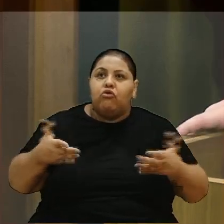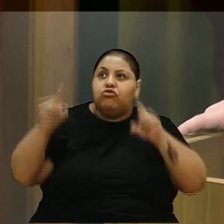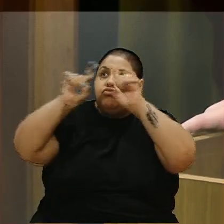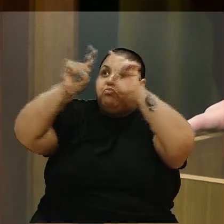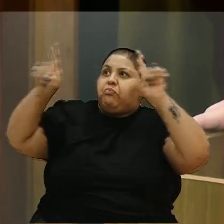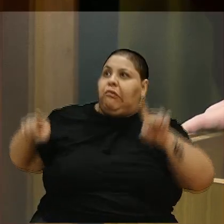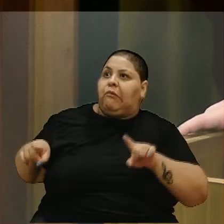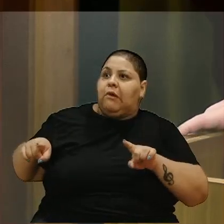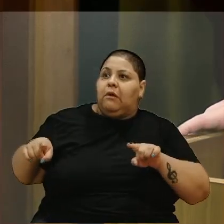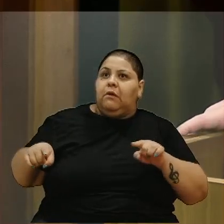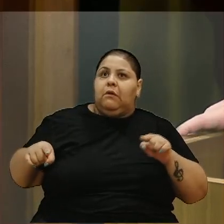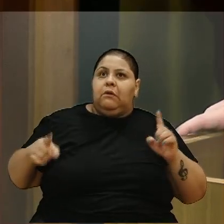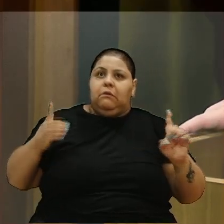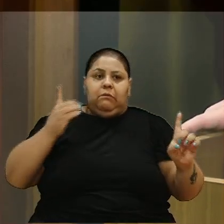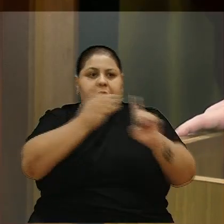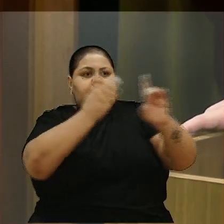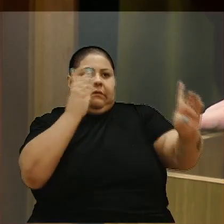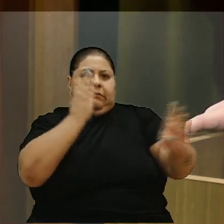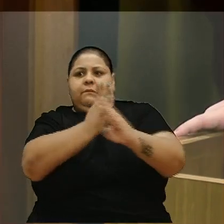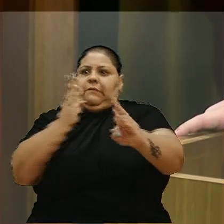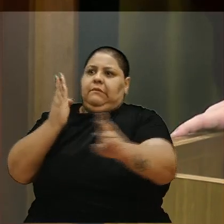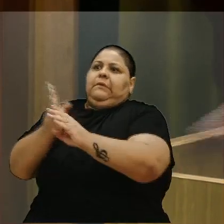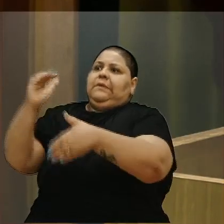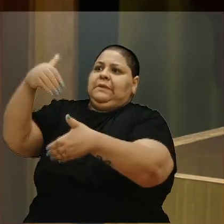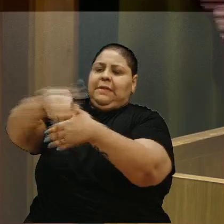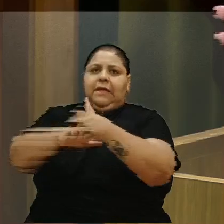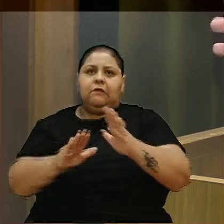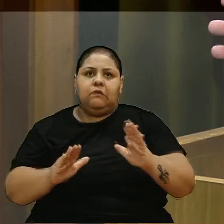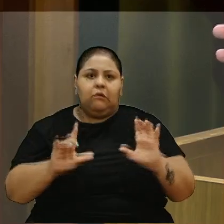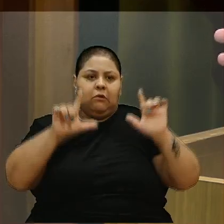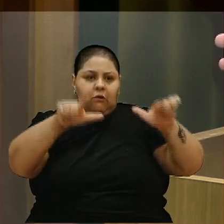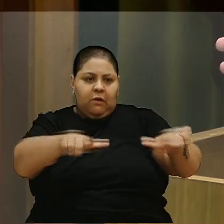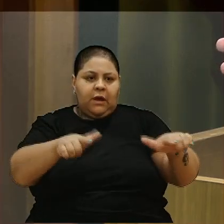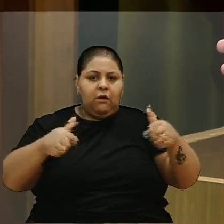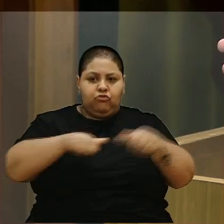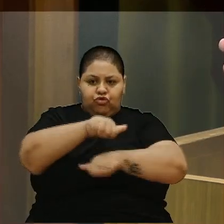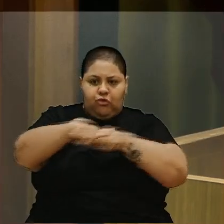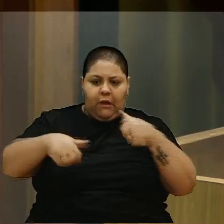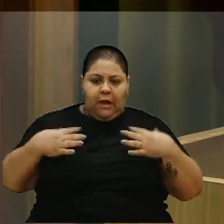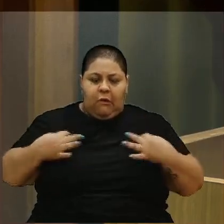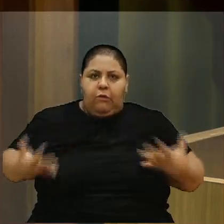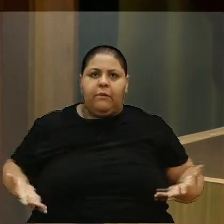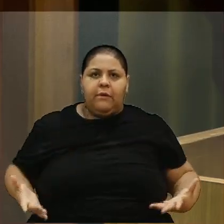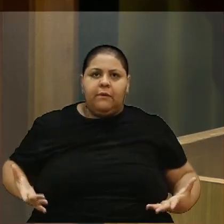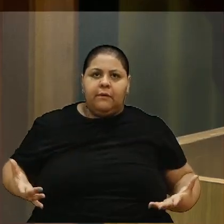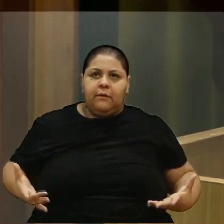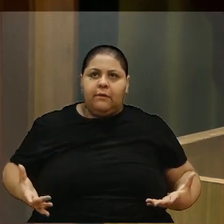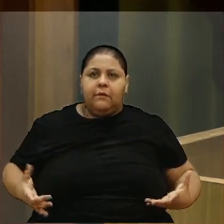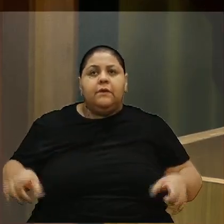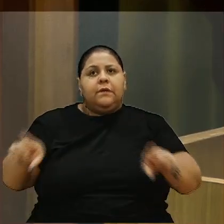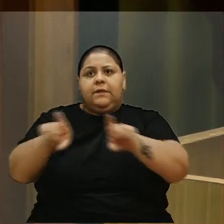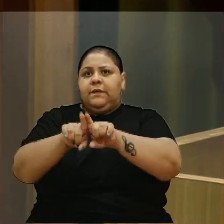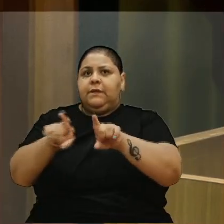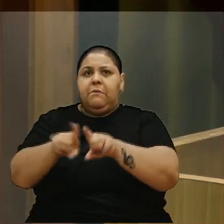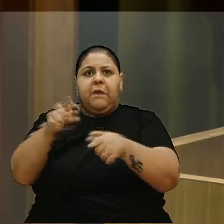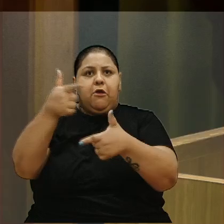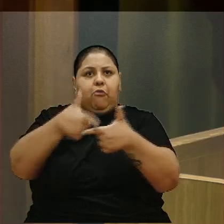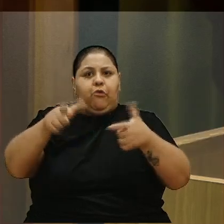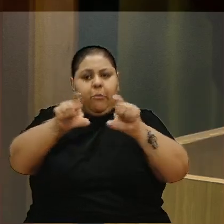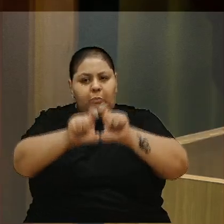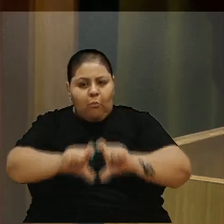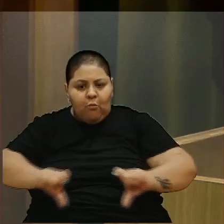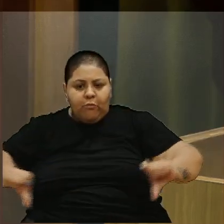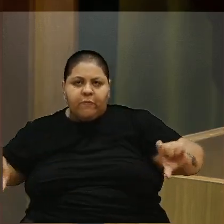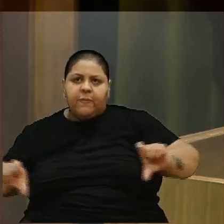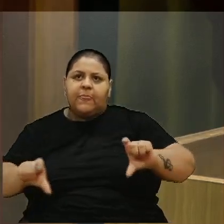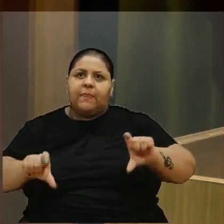dentro do vestiário. Não tem condições. Tirando a infiltração que tem, tirando os